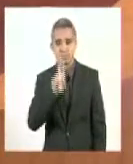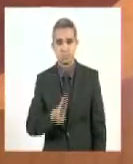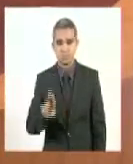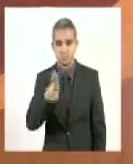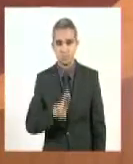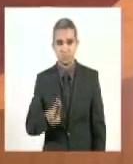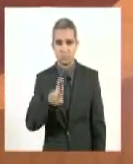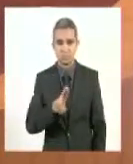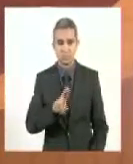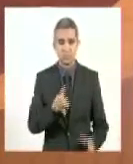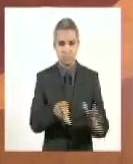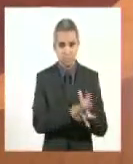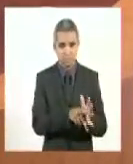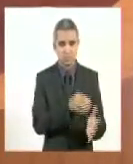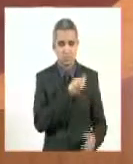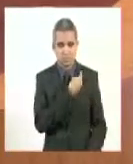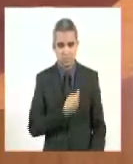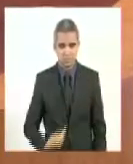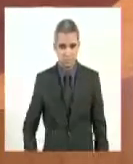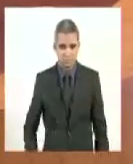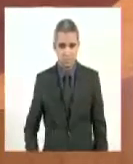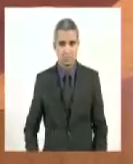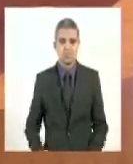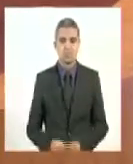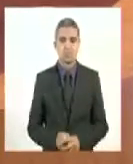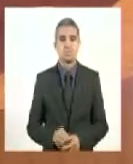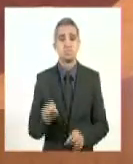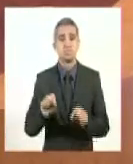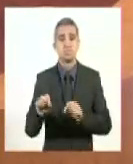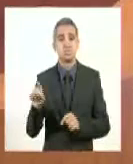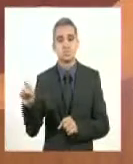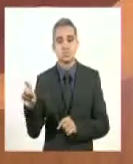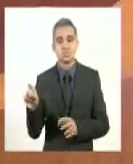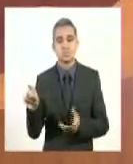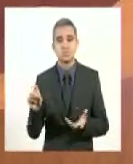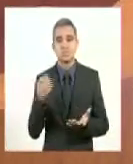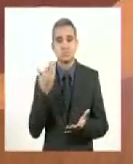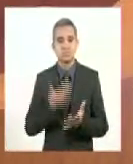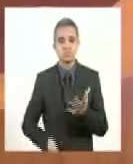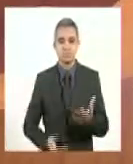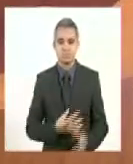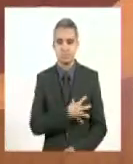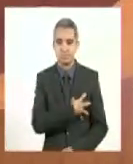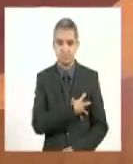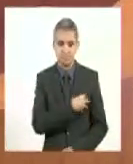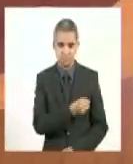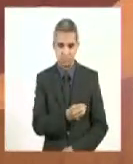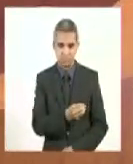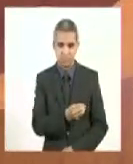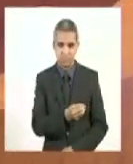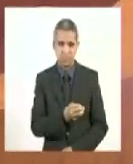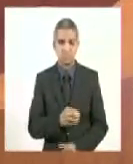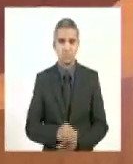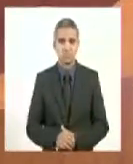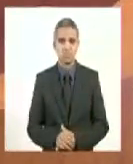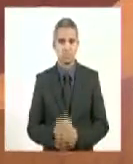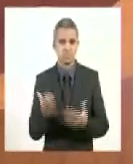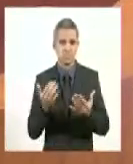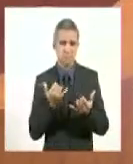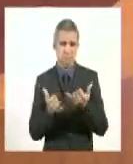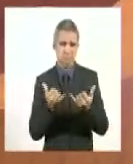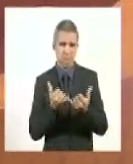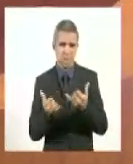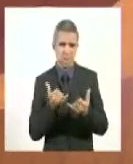do próprio governador ter tido a infelicidade de perder um filho em consequências semelhantes